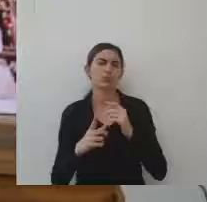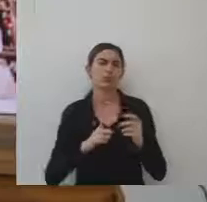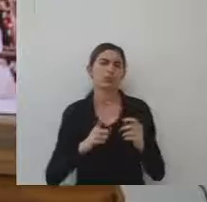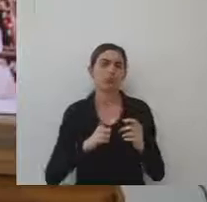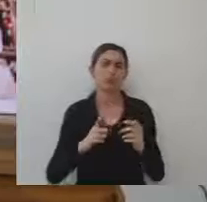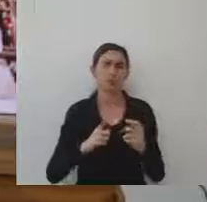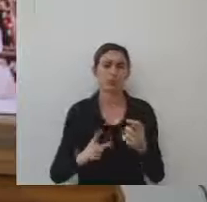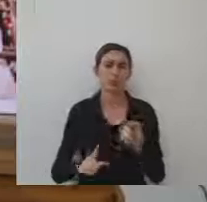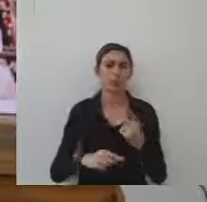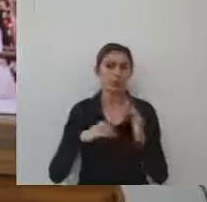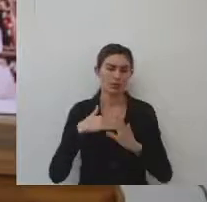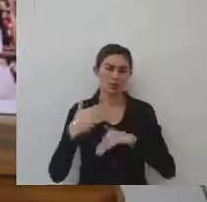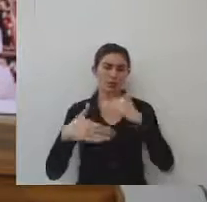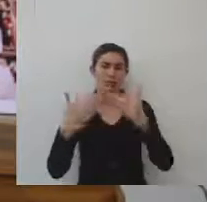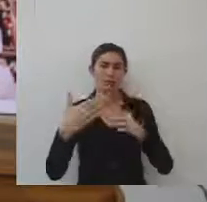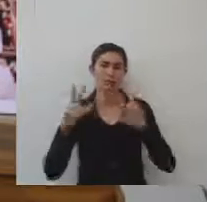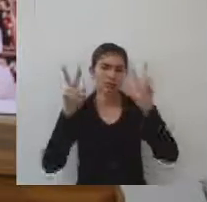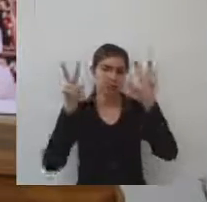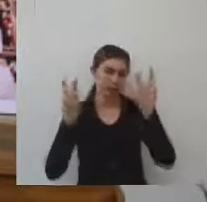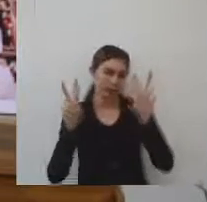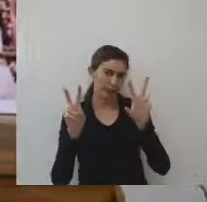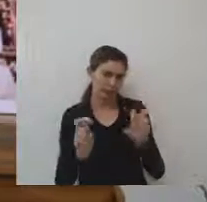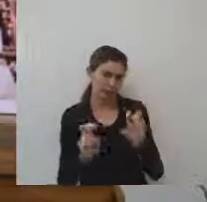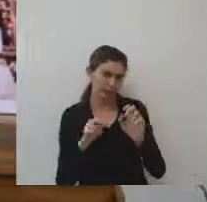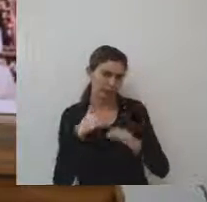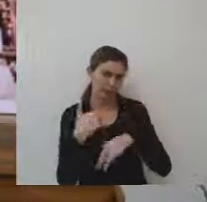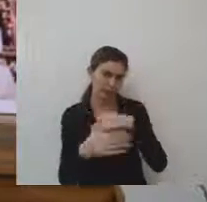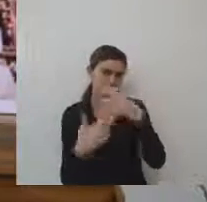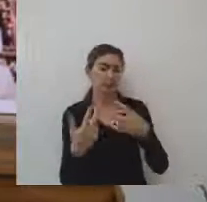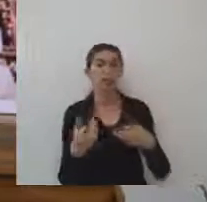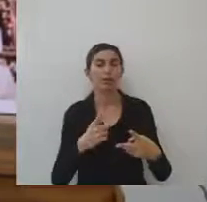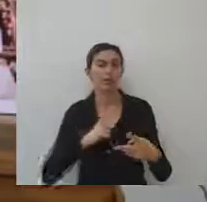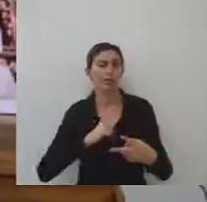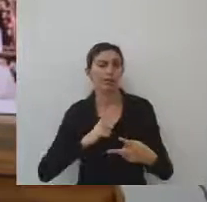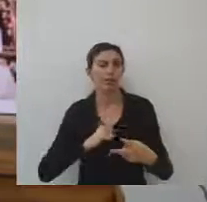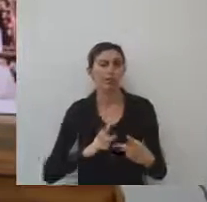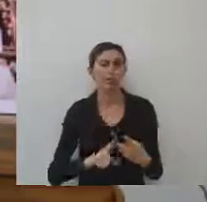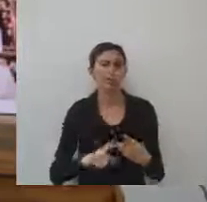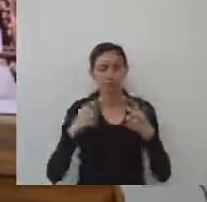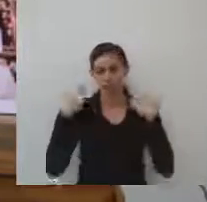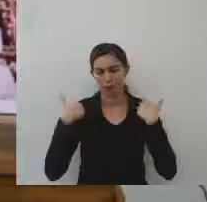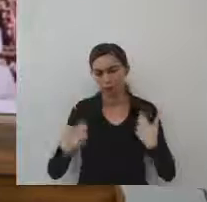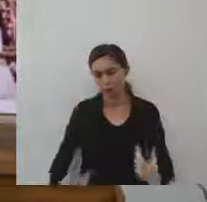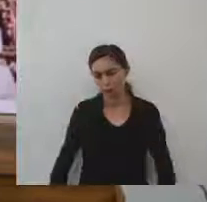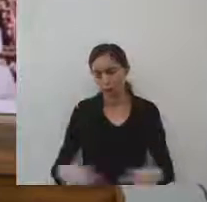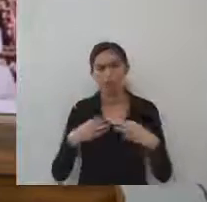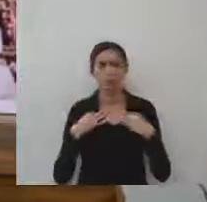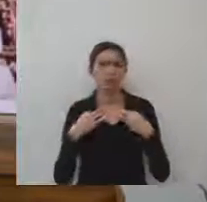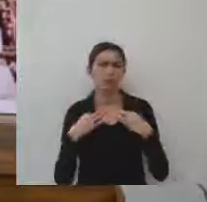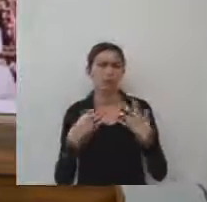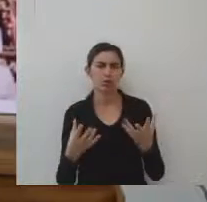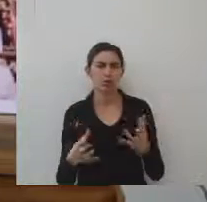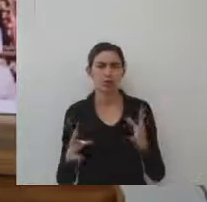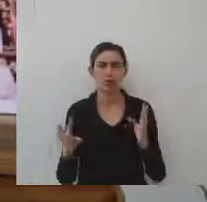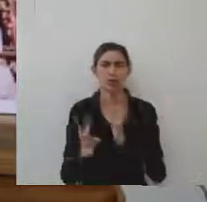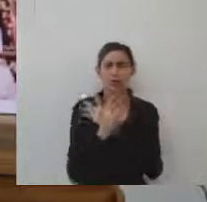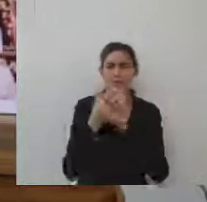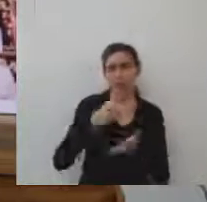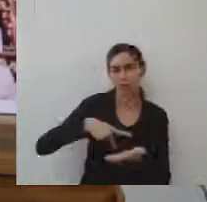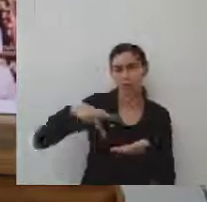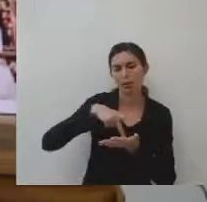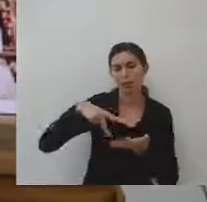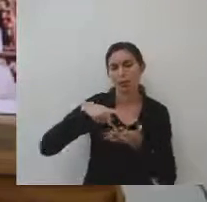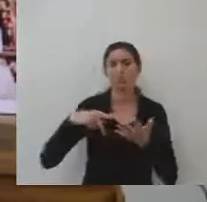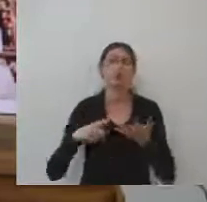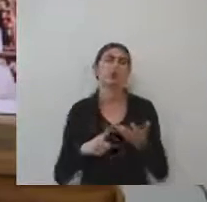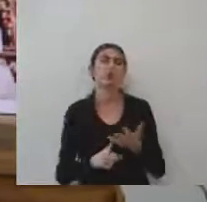tem a questão da evolução do tema que é desenvolvido, a gente tem a questão do figurino, a gente tem a questão da coreografia,